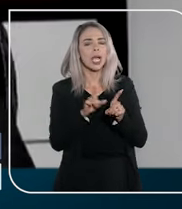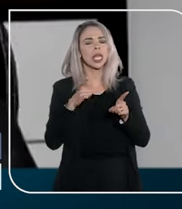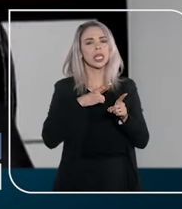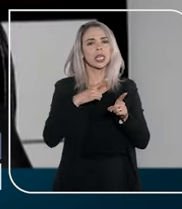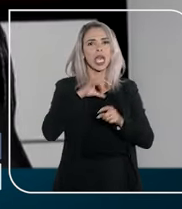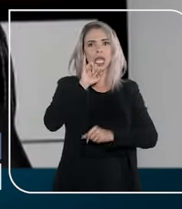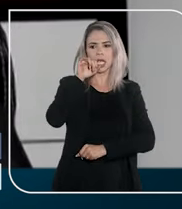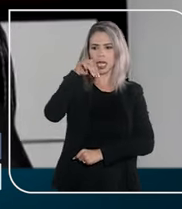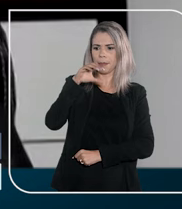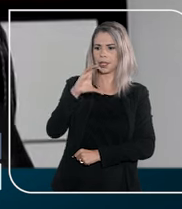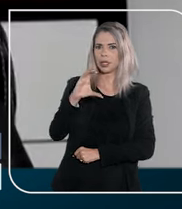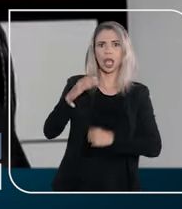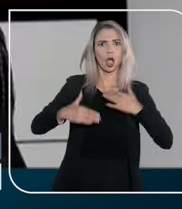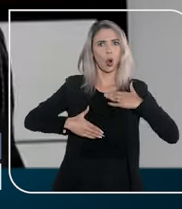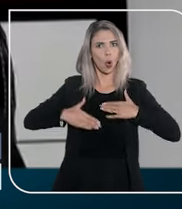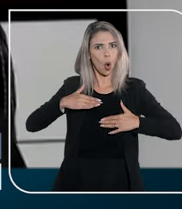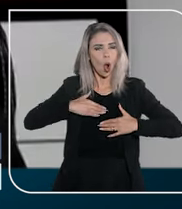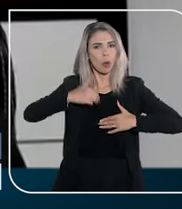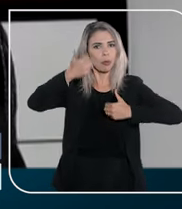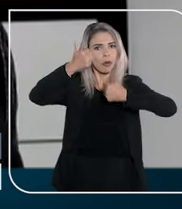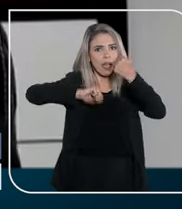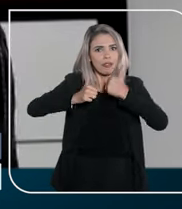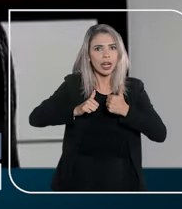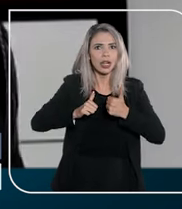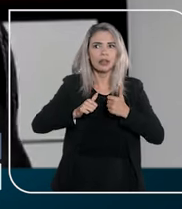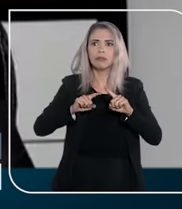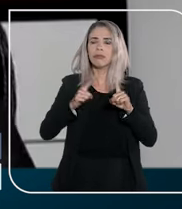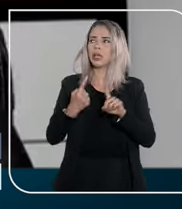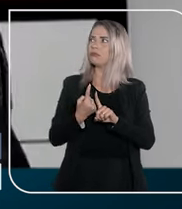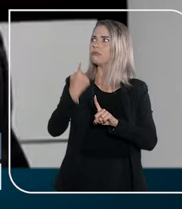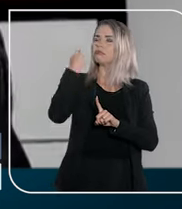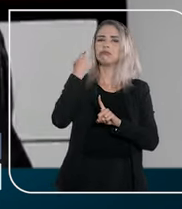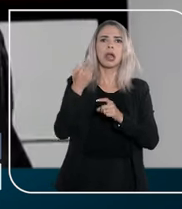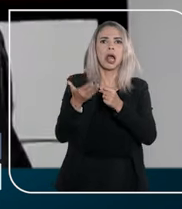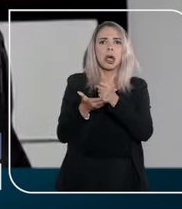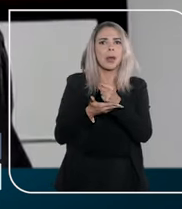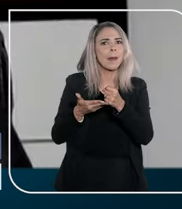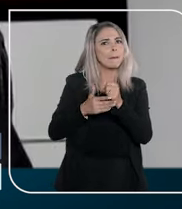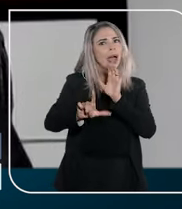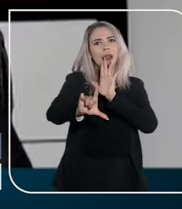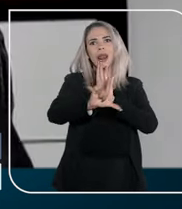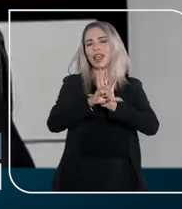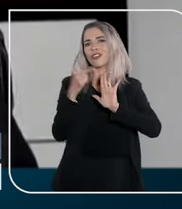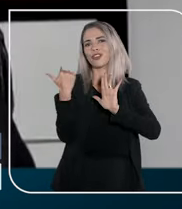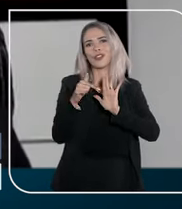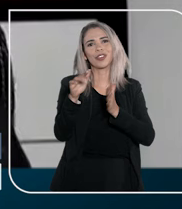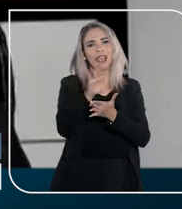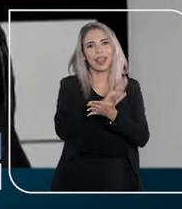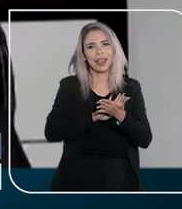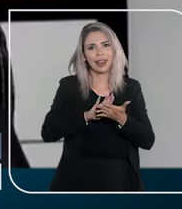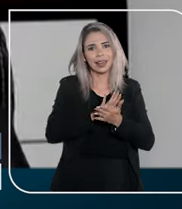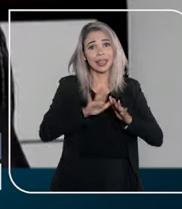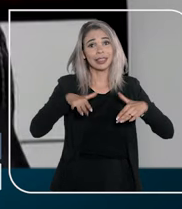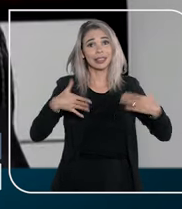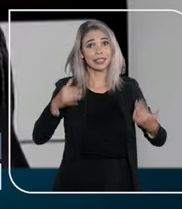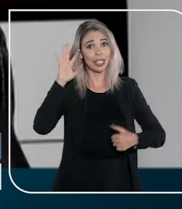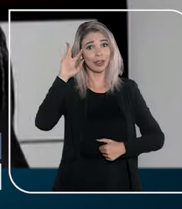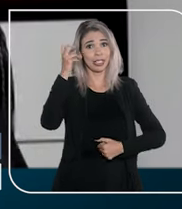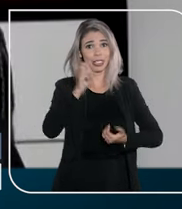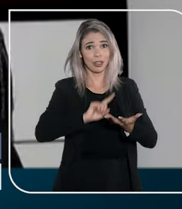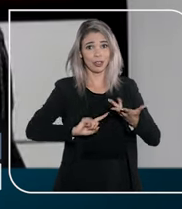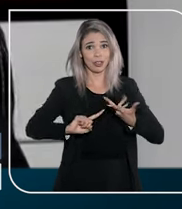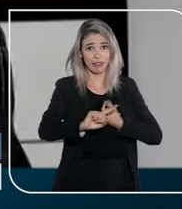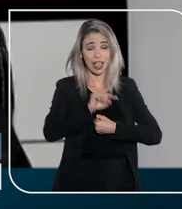massa corporal? Vamos. E aí ele não tinha nenhum amparo em lei. Todas essas decisões